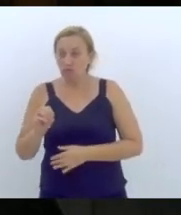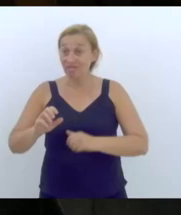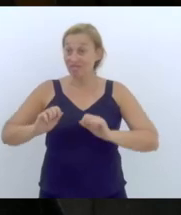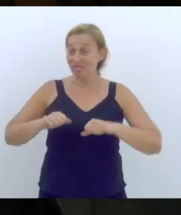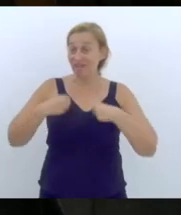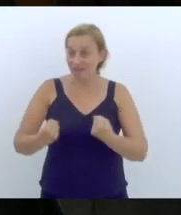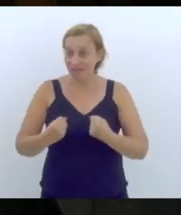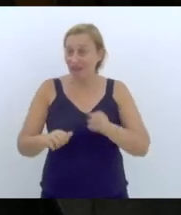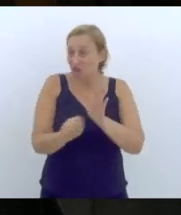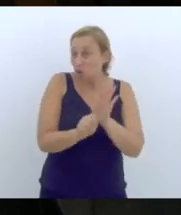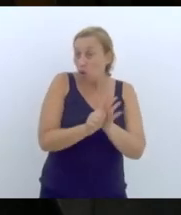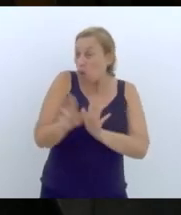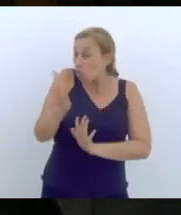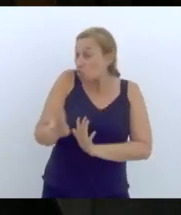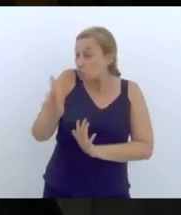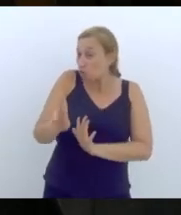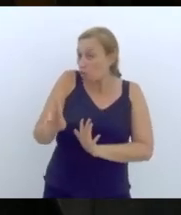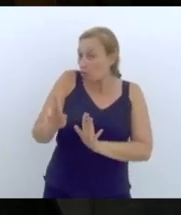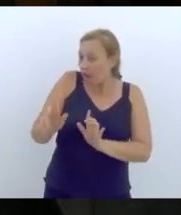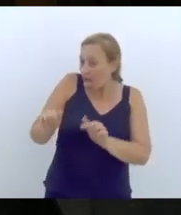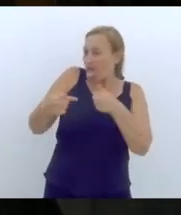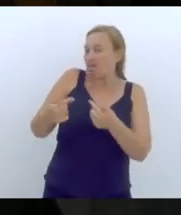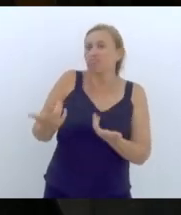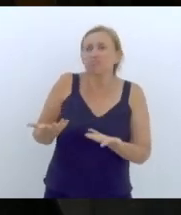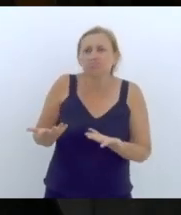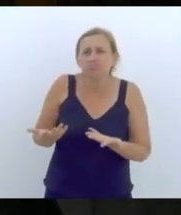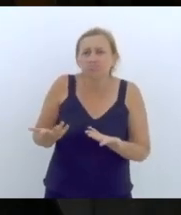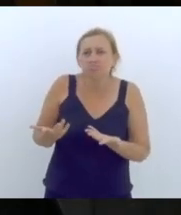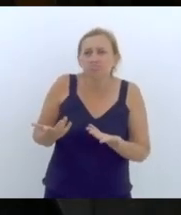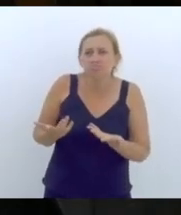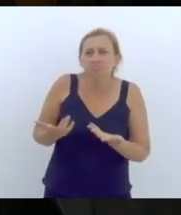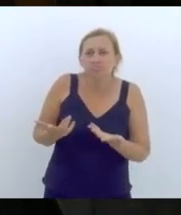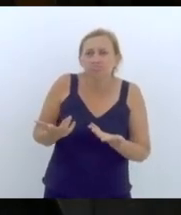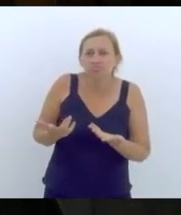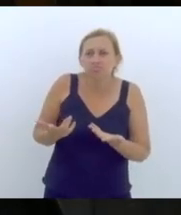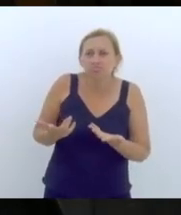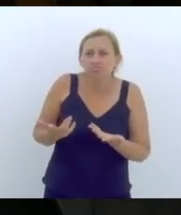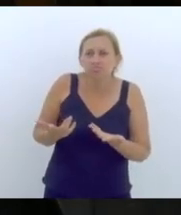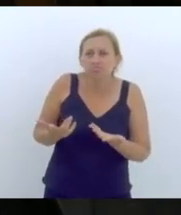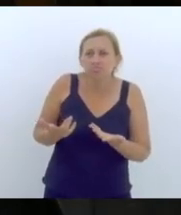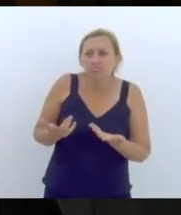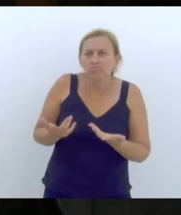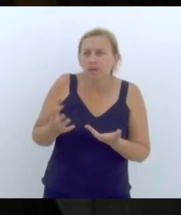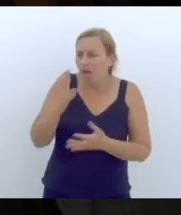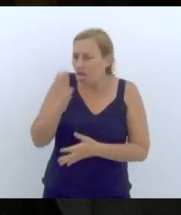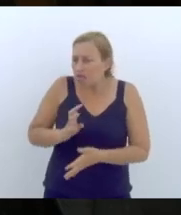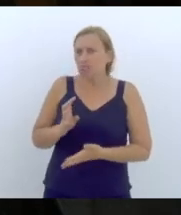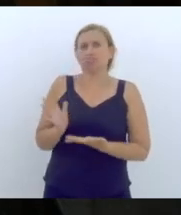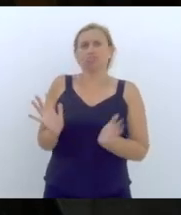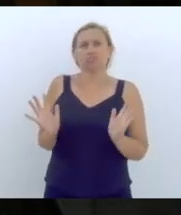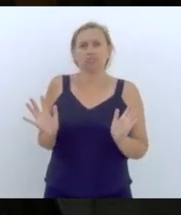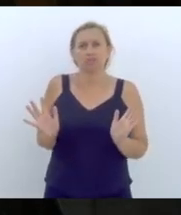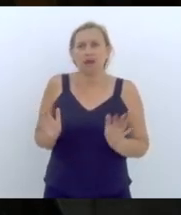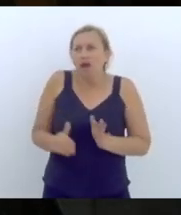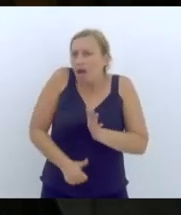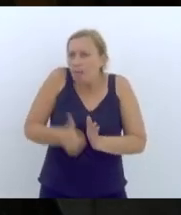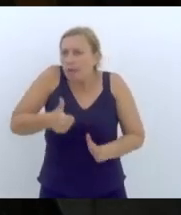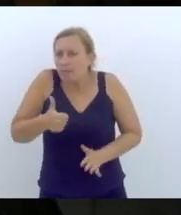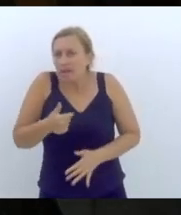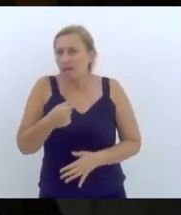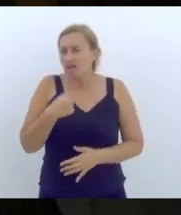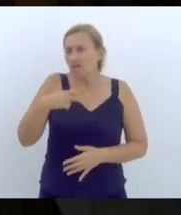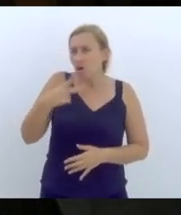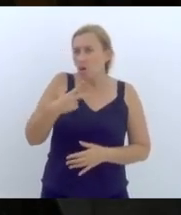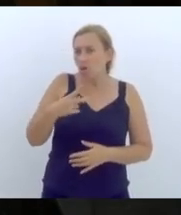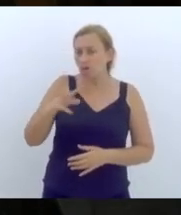da palavra para me atacar, usou da palavra para me caluniar. Primeiramente, ele disse que eu sou